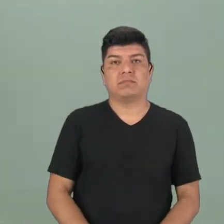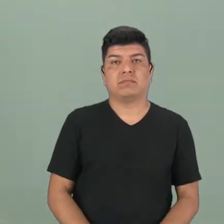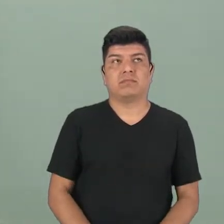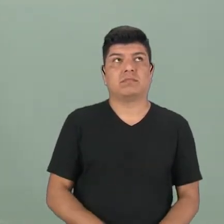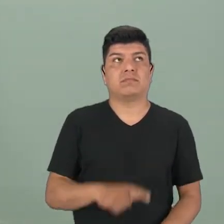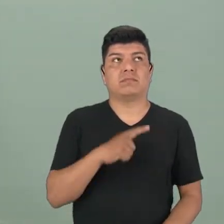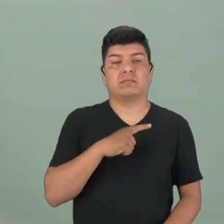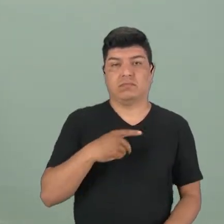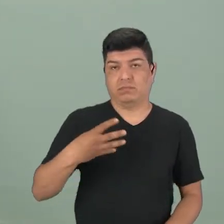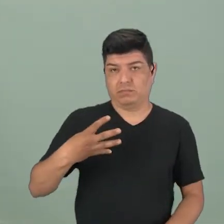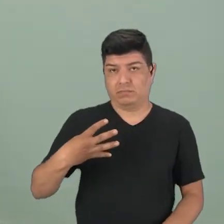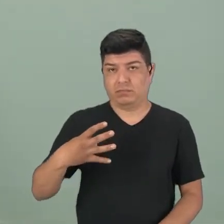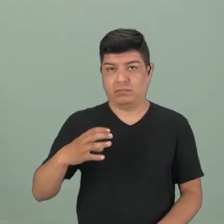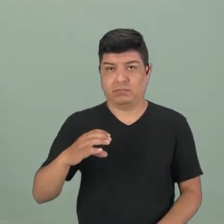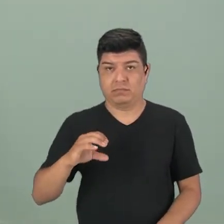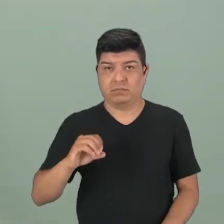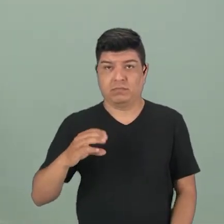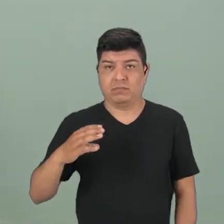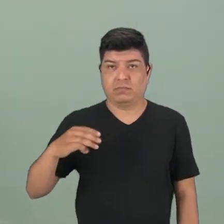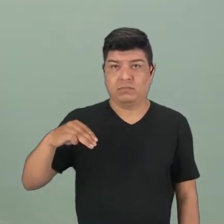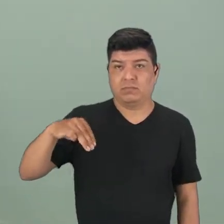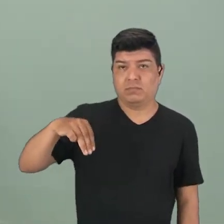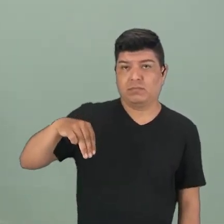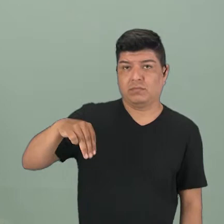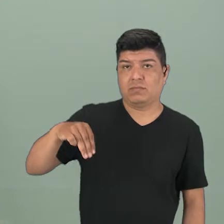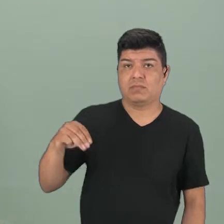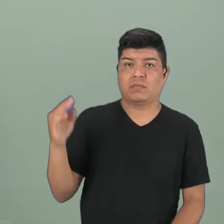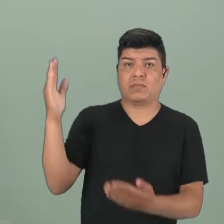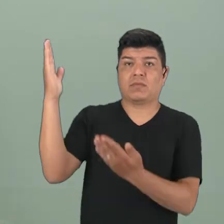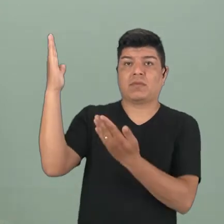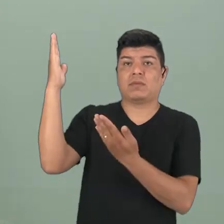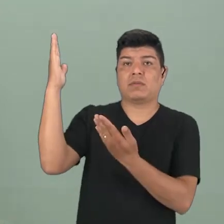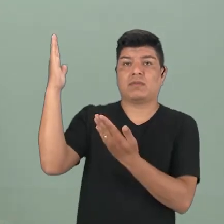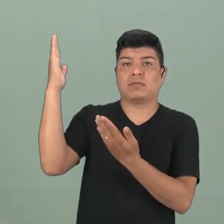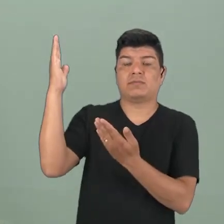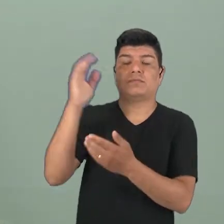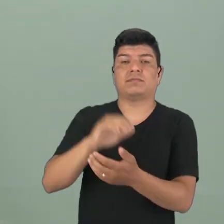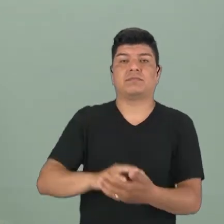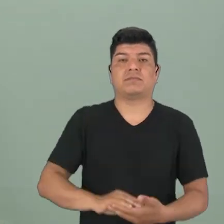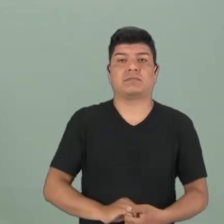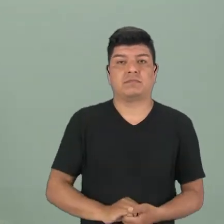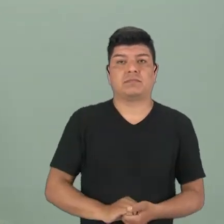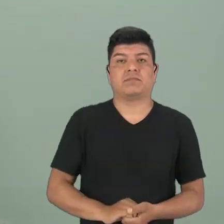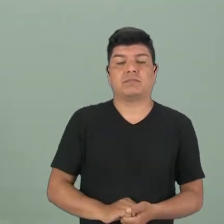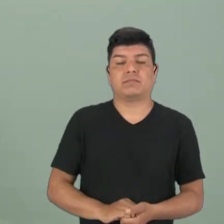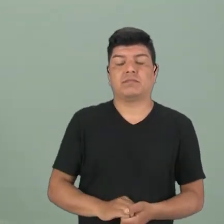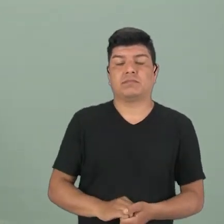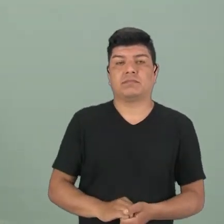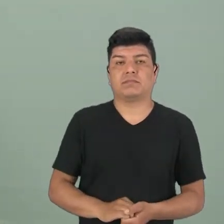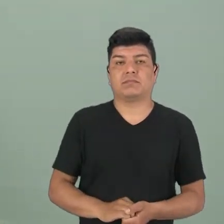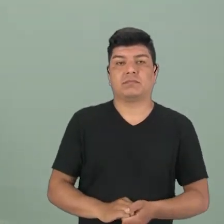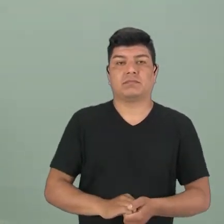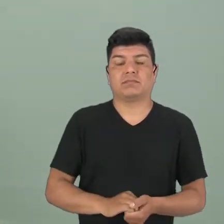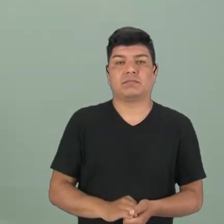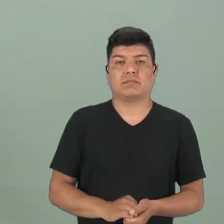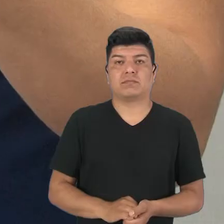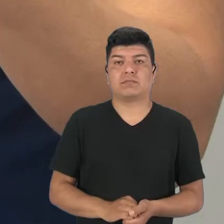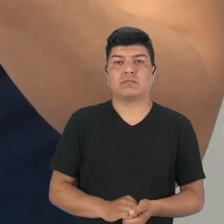também, ó, de 40. Vou colocar ela sobre a outra, ó. 40 centímetros.